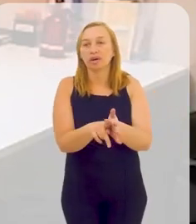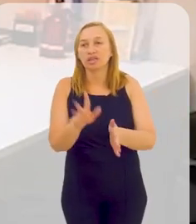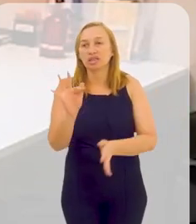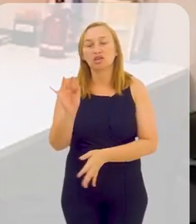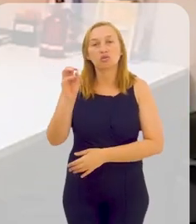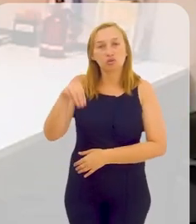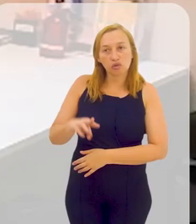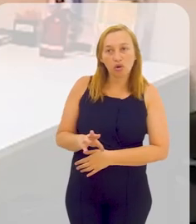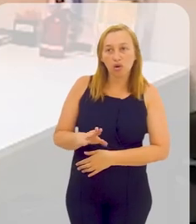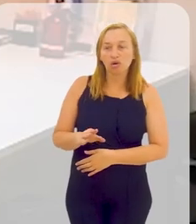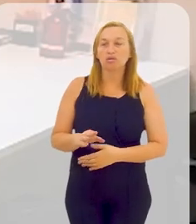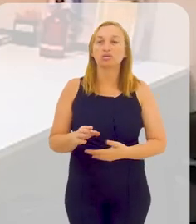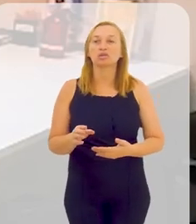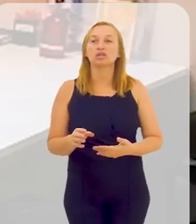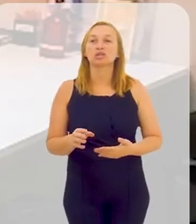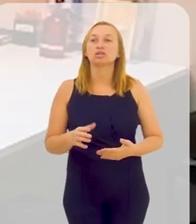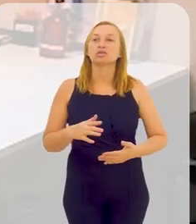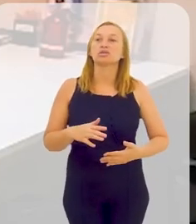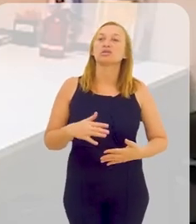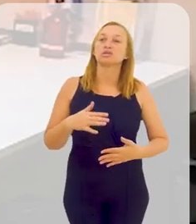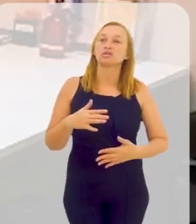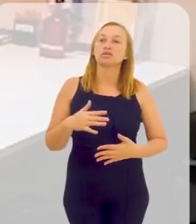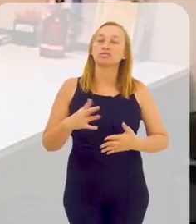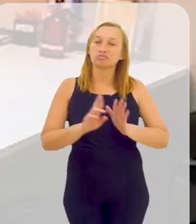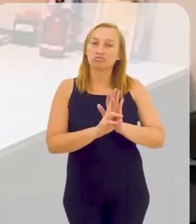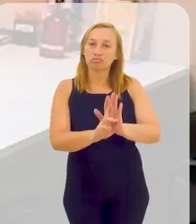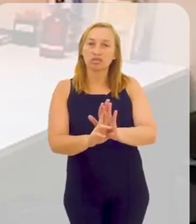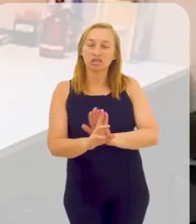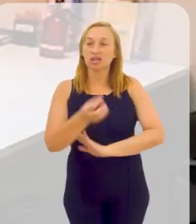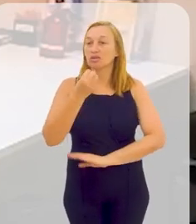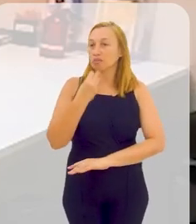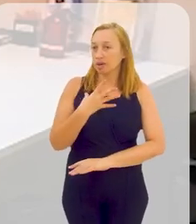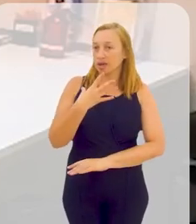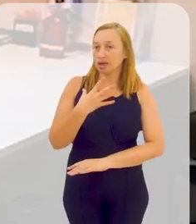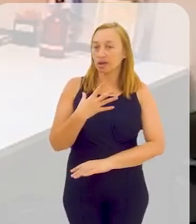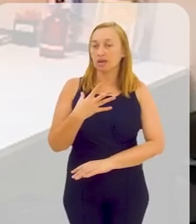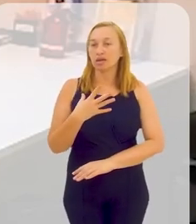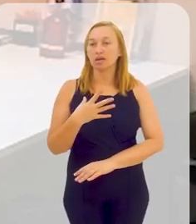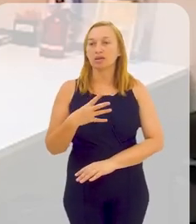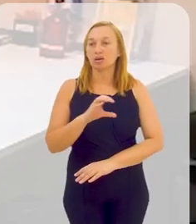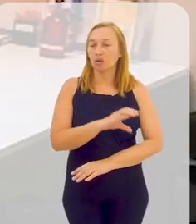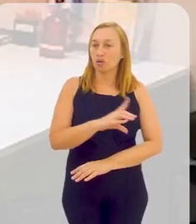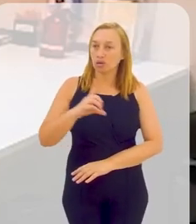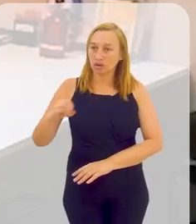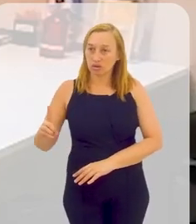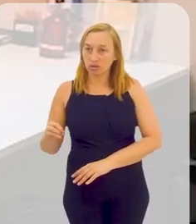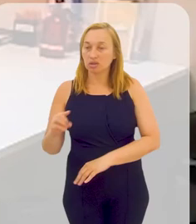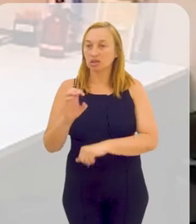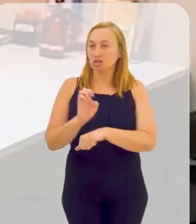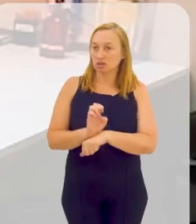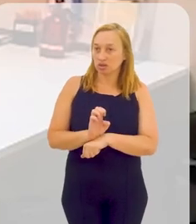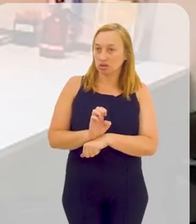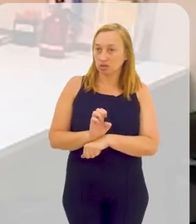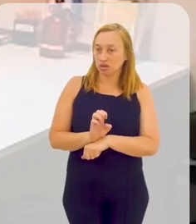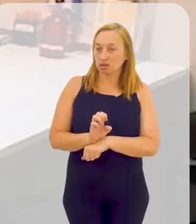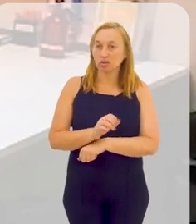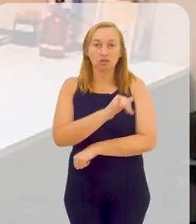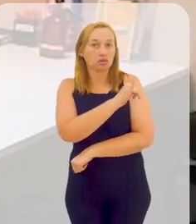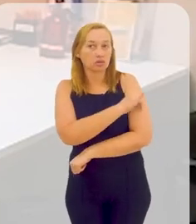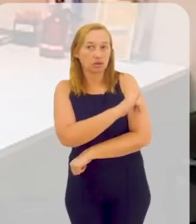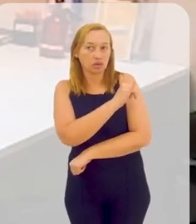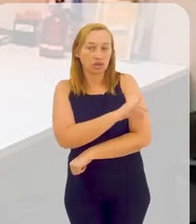de poder fazer parte desse ambiente Estamos também muitíssimo bem representados pela nossa coordenadora Estadual